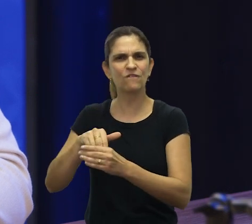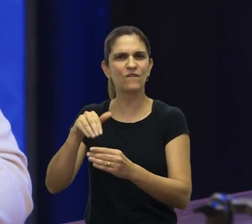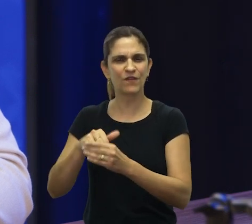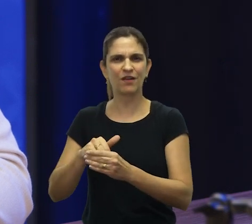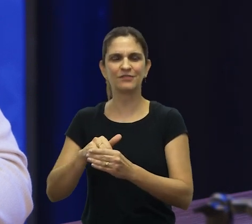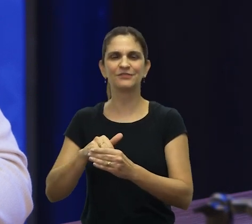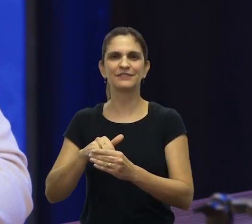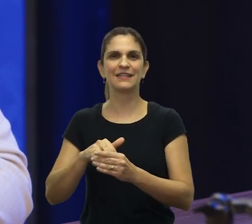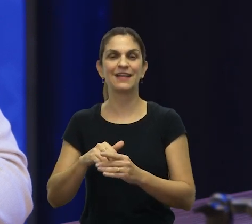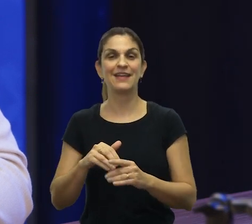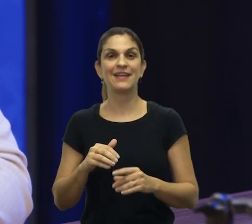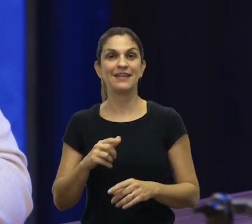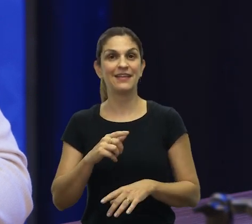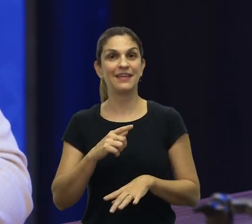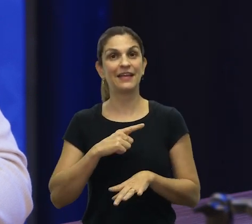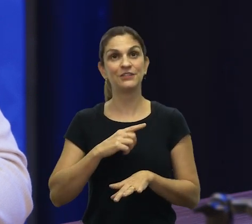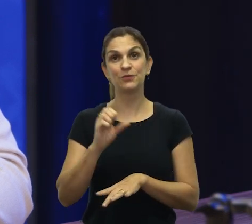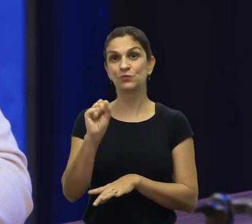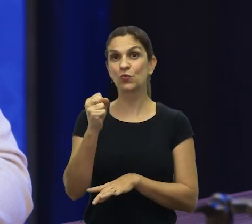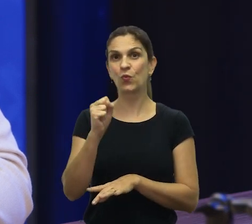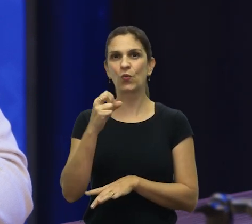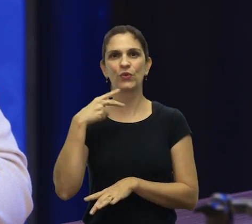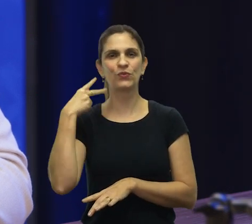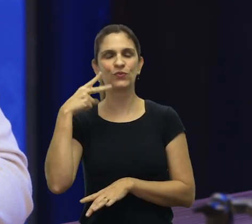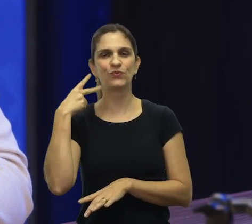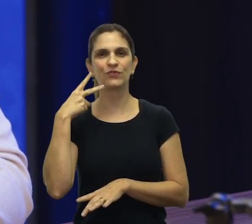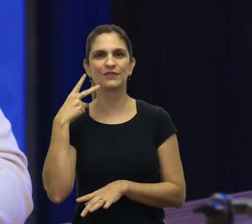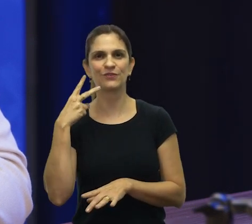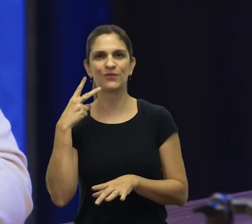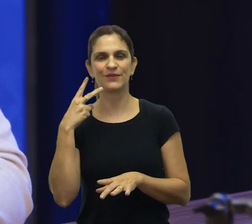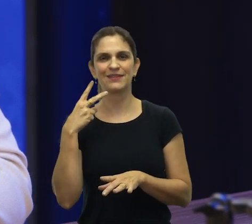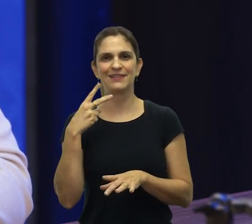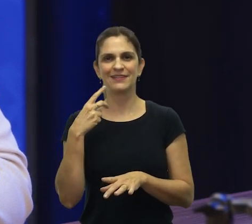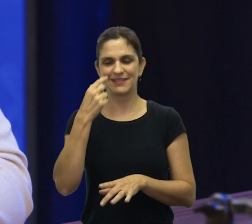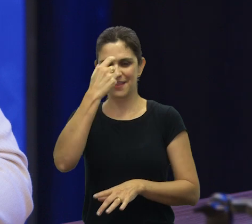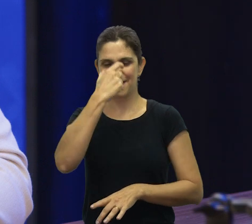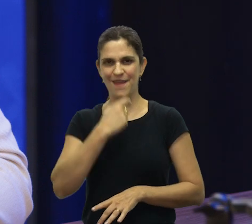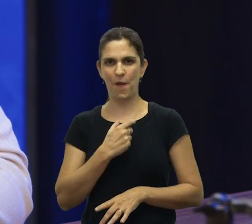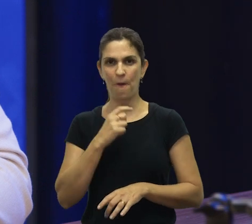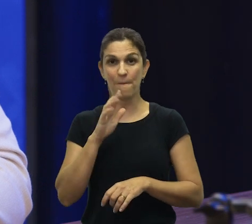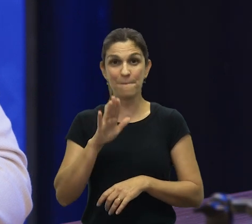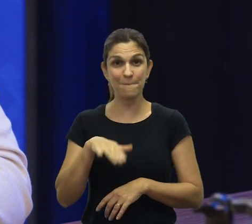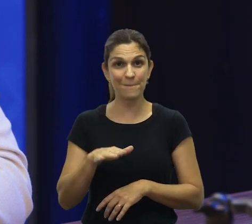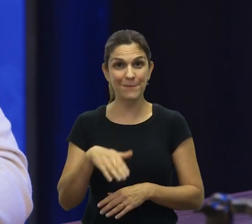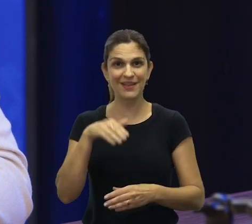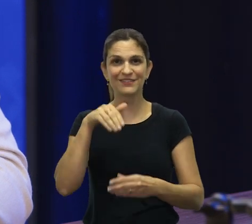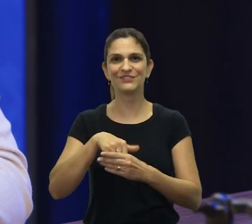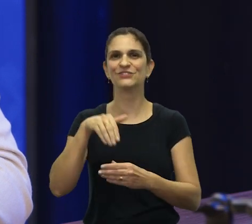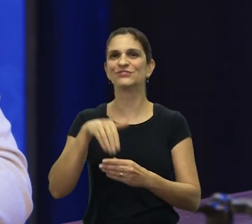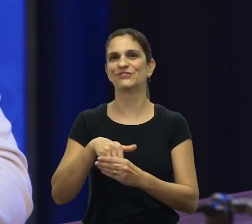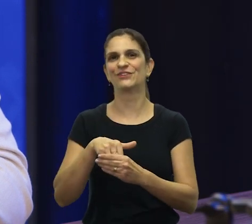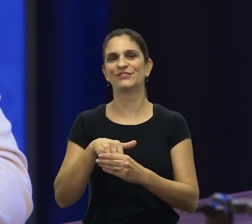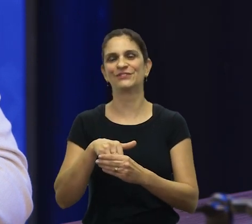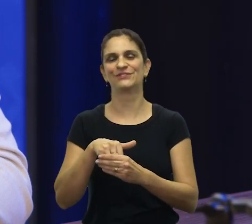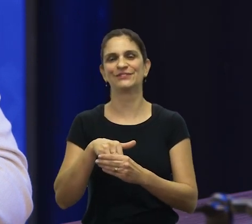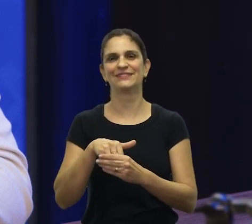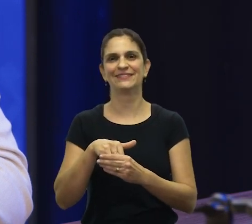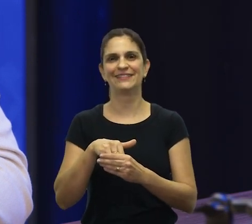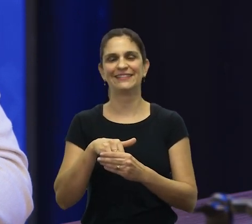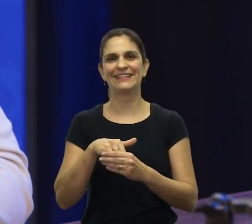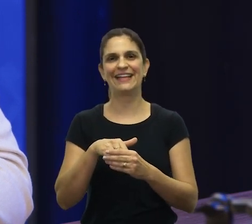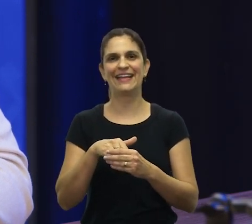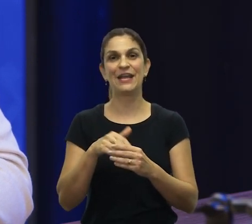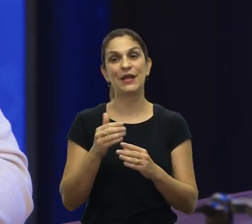votos. E nós tínhamos 8 vereadores. E de todos os 8, eu era o que tinha tido menos votos na